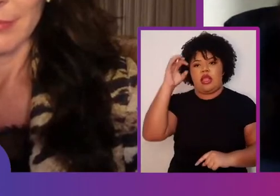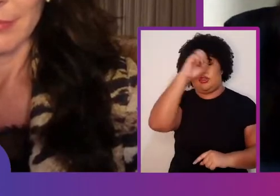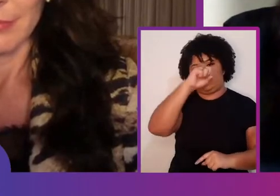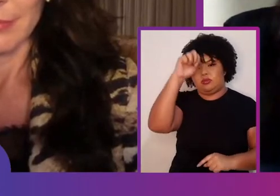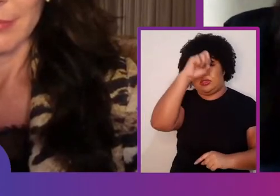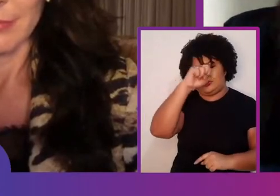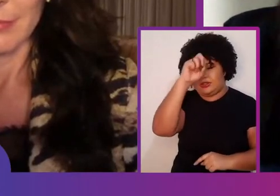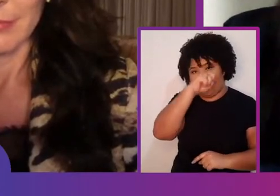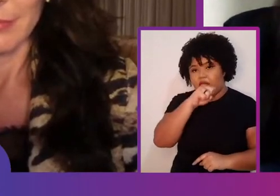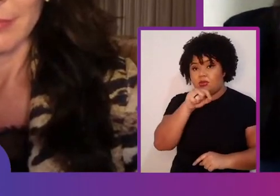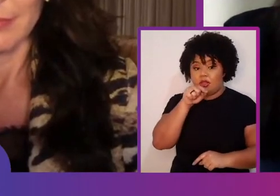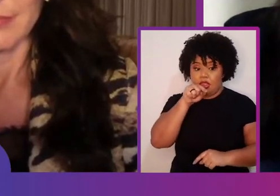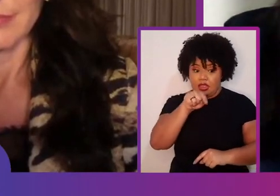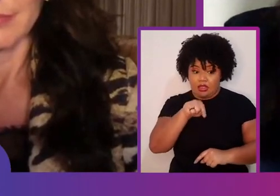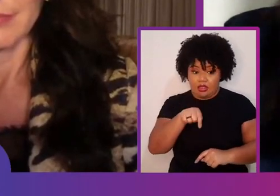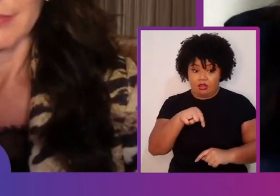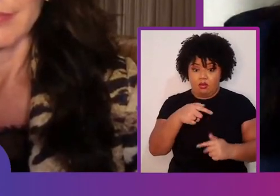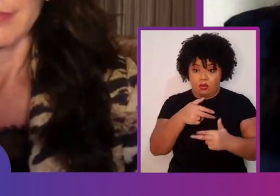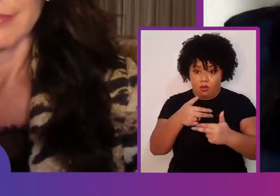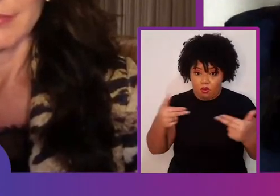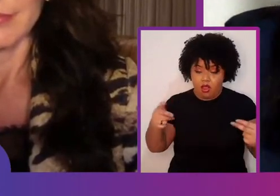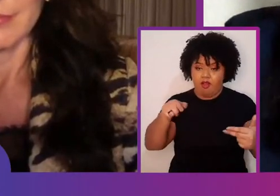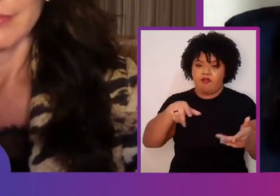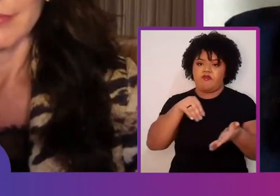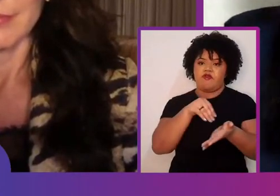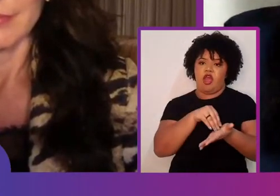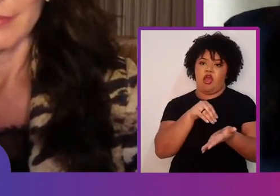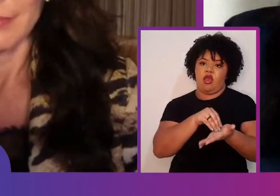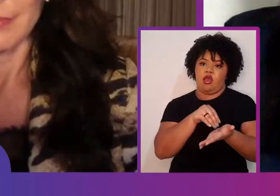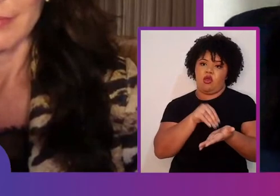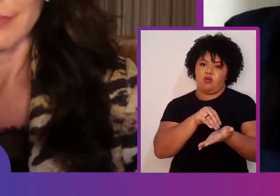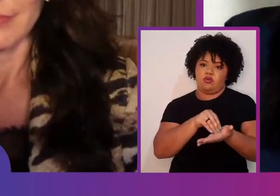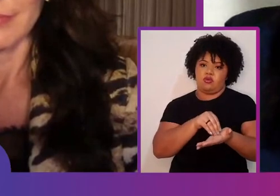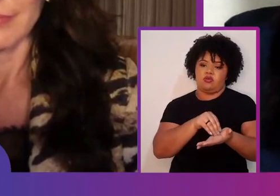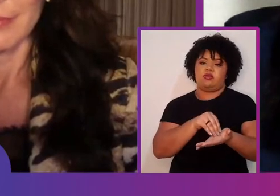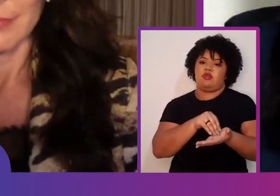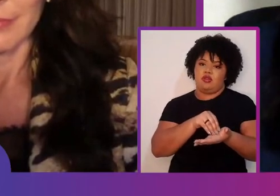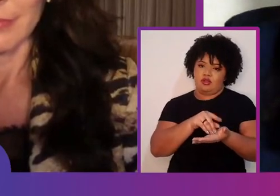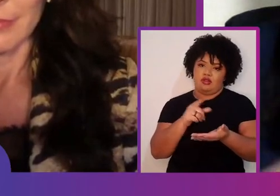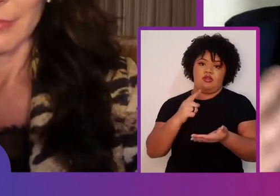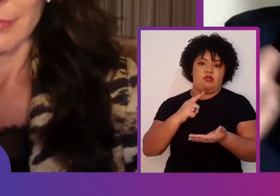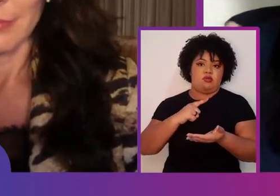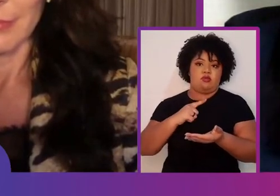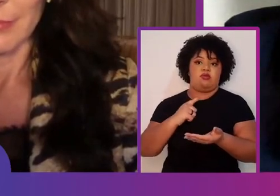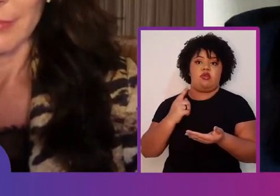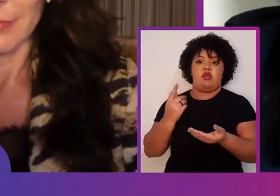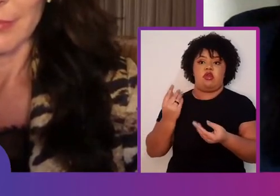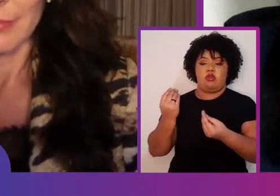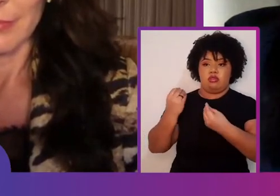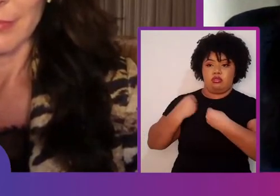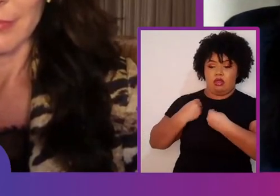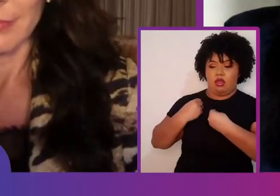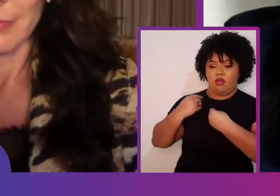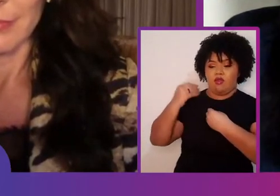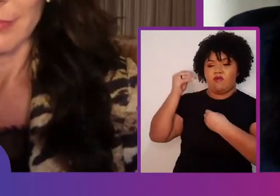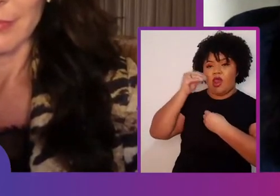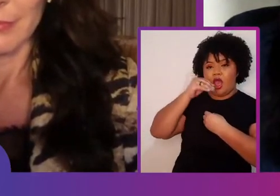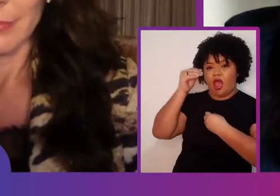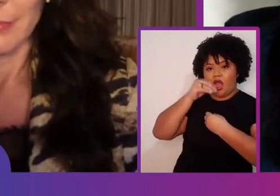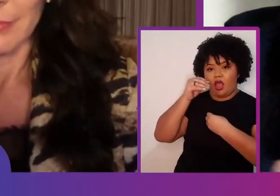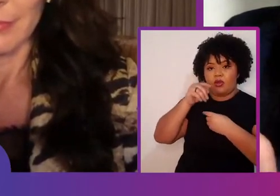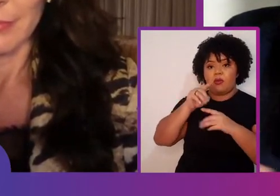são situações que faltam. Então, a gente tem excesso de fatores vulnerabilizantes e falta de